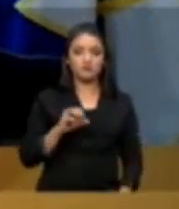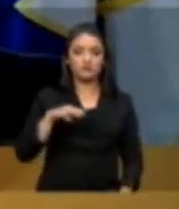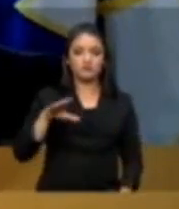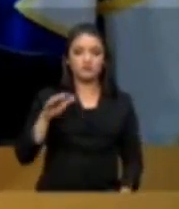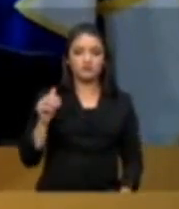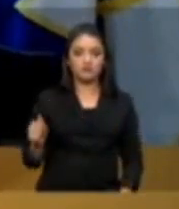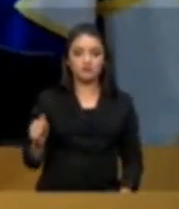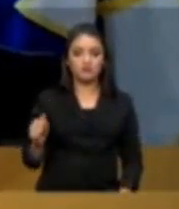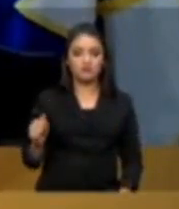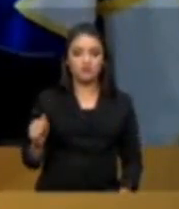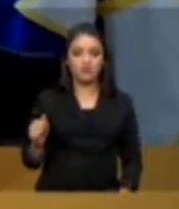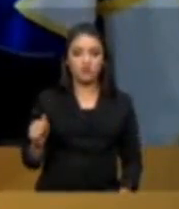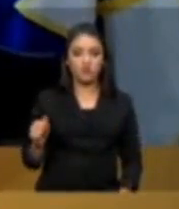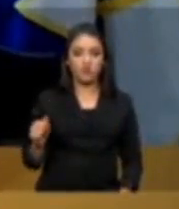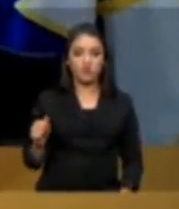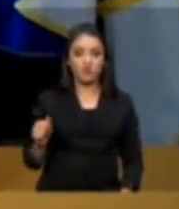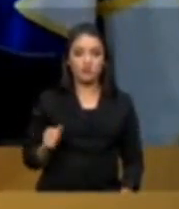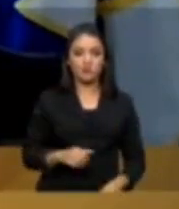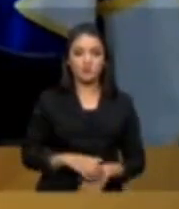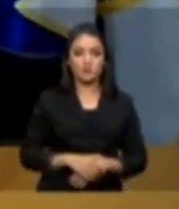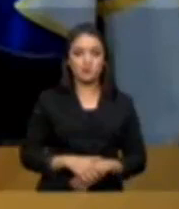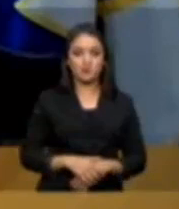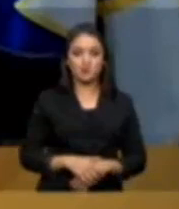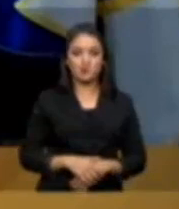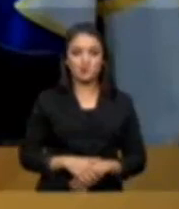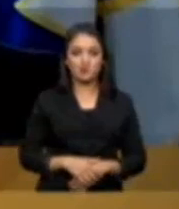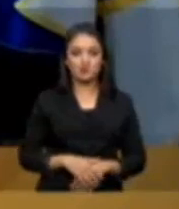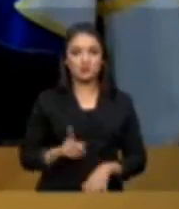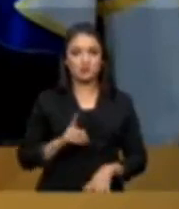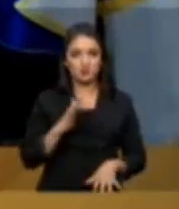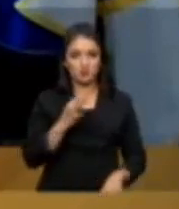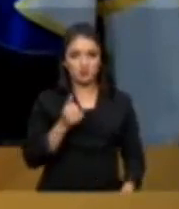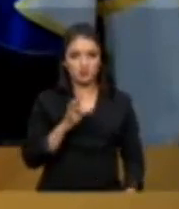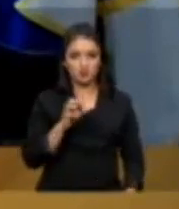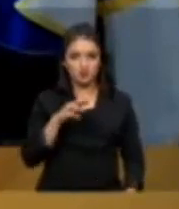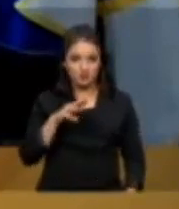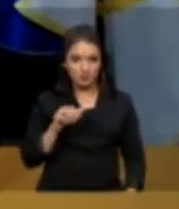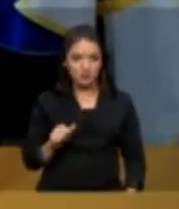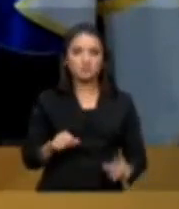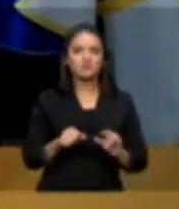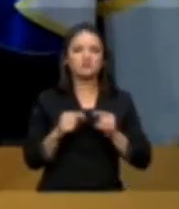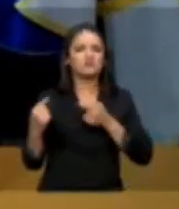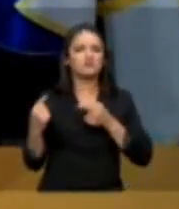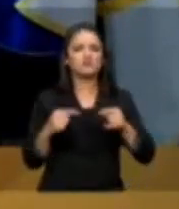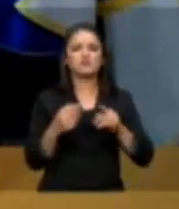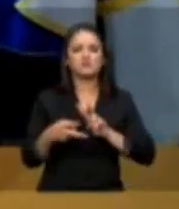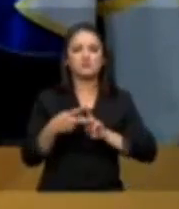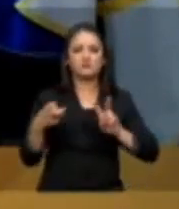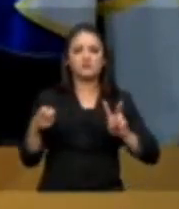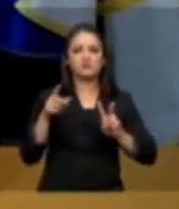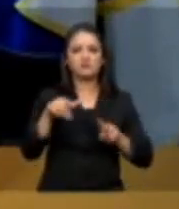Ambiente, cuja sigla Fátima, move contra indígenas da